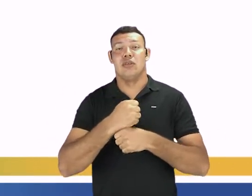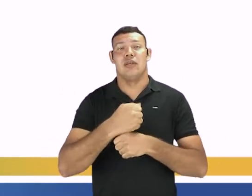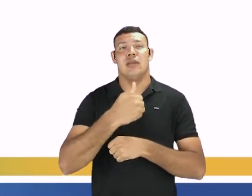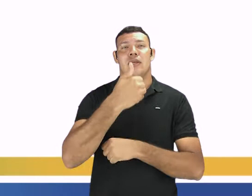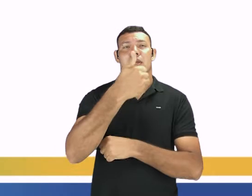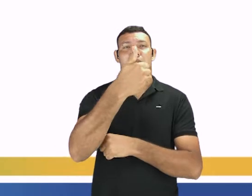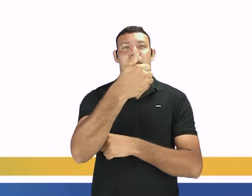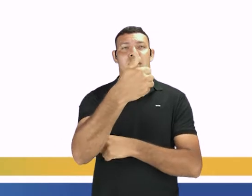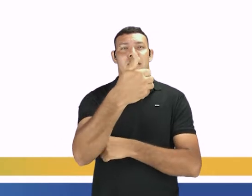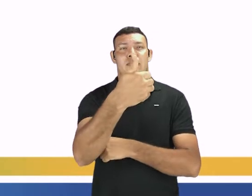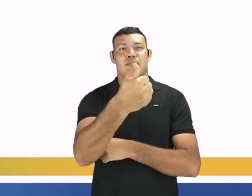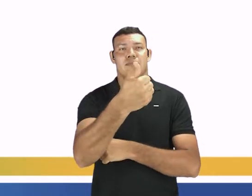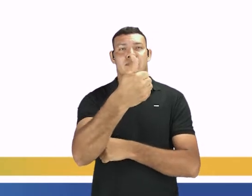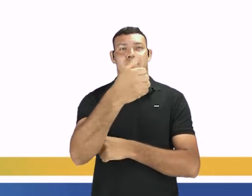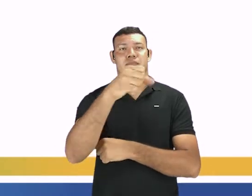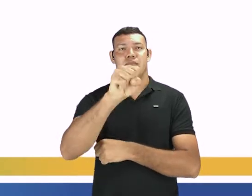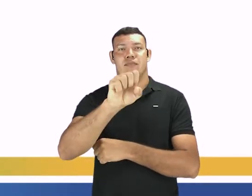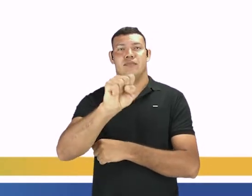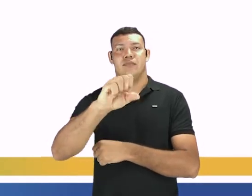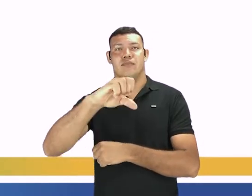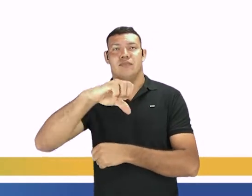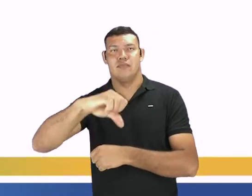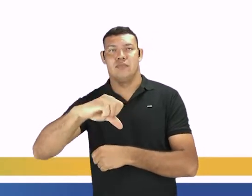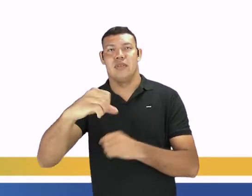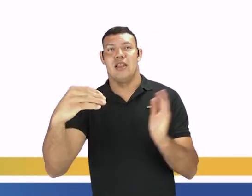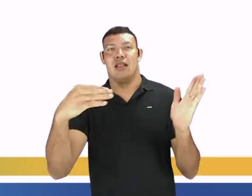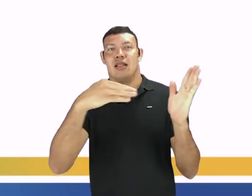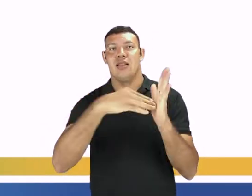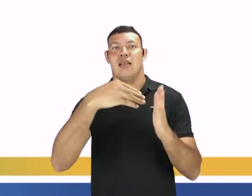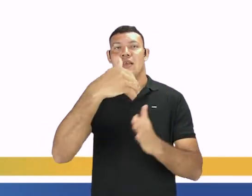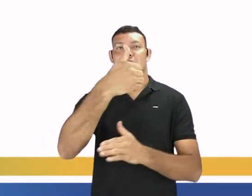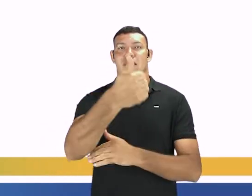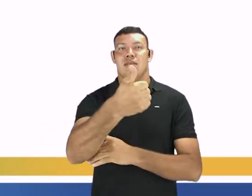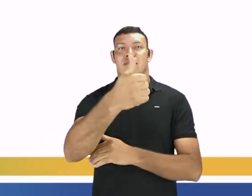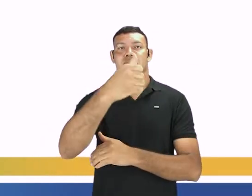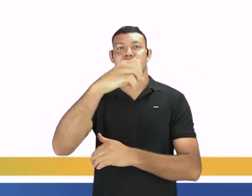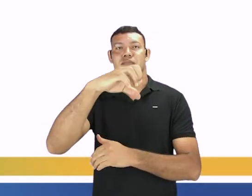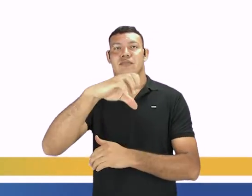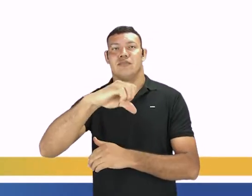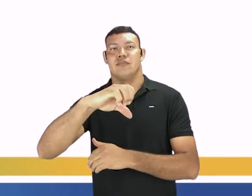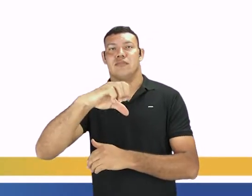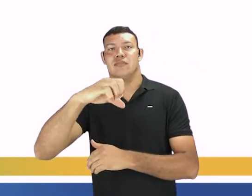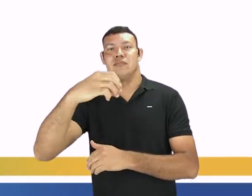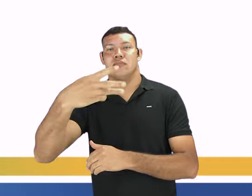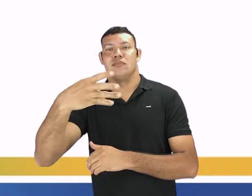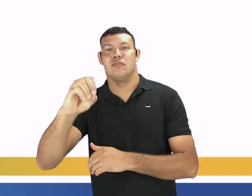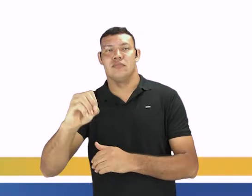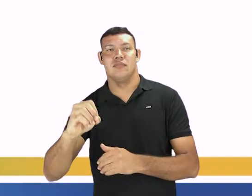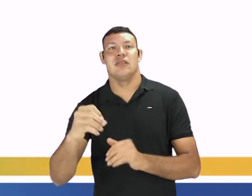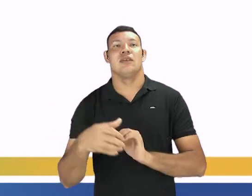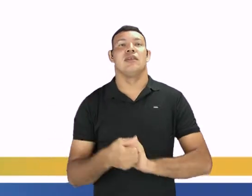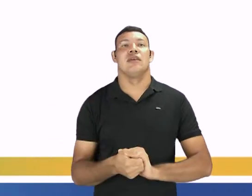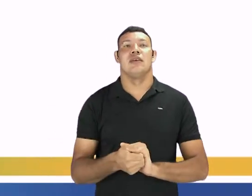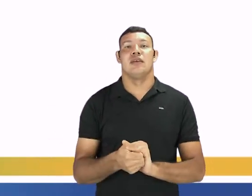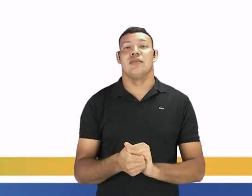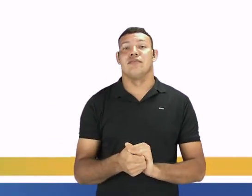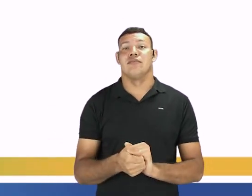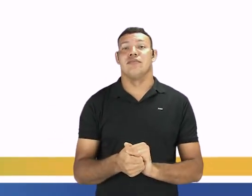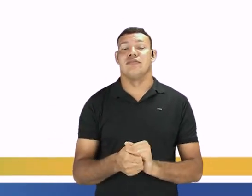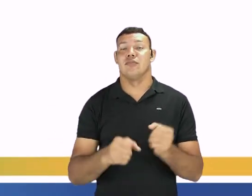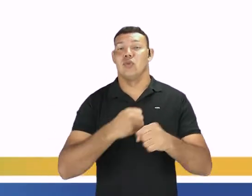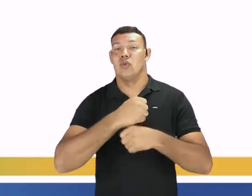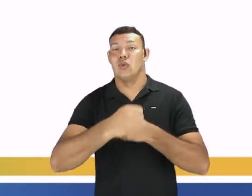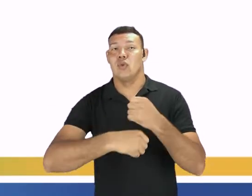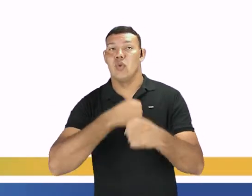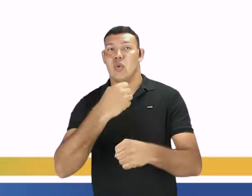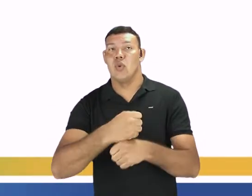a 1930. A partir de 1894, nós temos, então, a eleição de